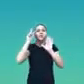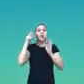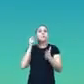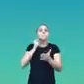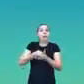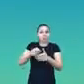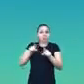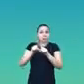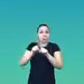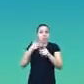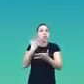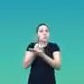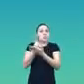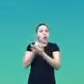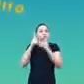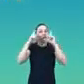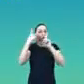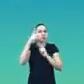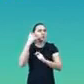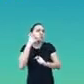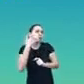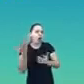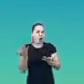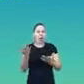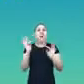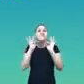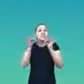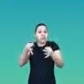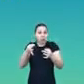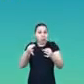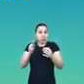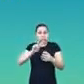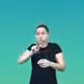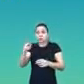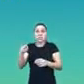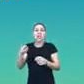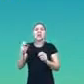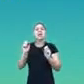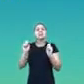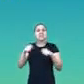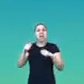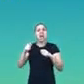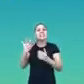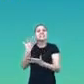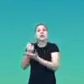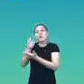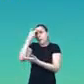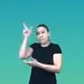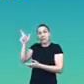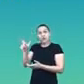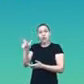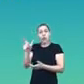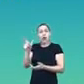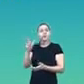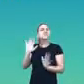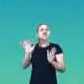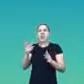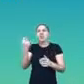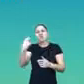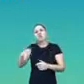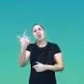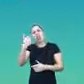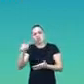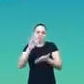pagamentos e nas fotos do seu celular. Ah, ao final da transferência, você pode salvar a pessoa como favorito. Assim, não